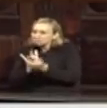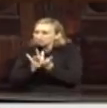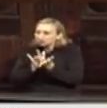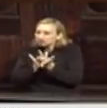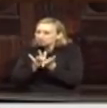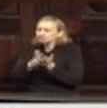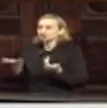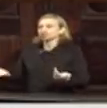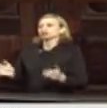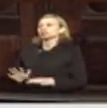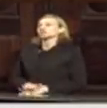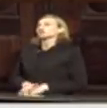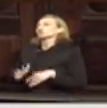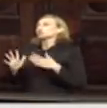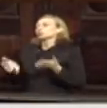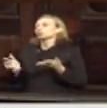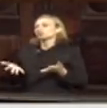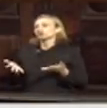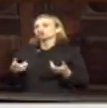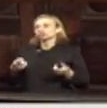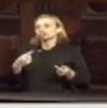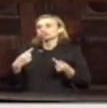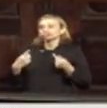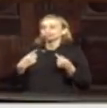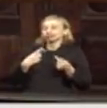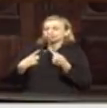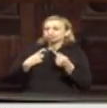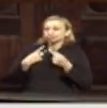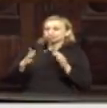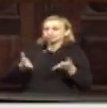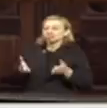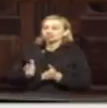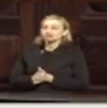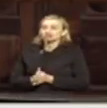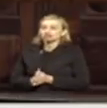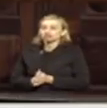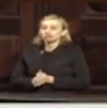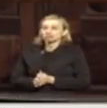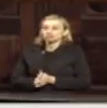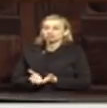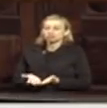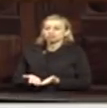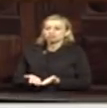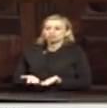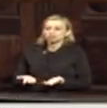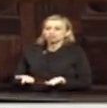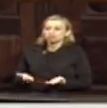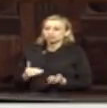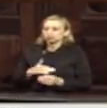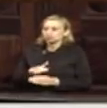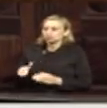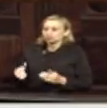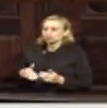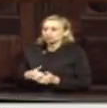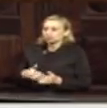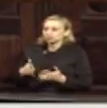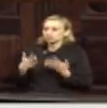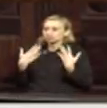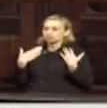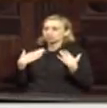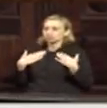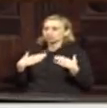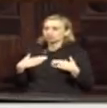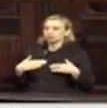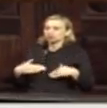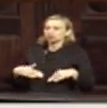O que assistimos hoje aqui foi um grande faz de conta. A bancada da base do governo se comportando como se hoje